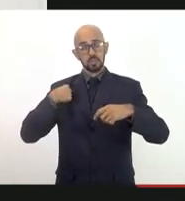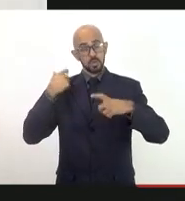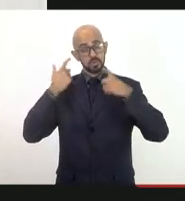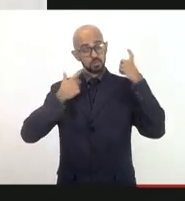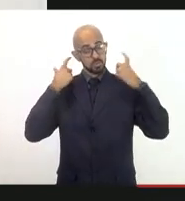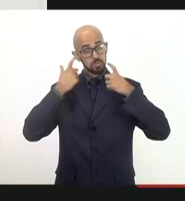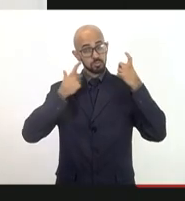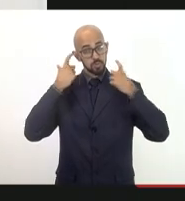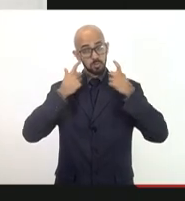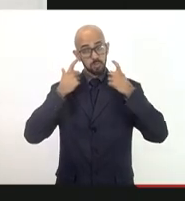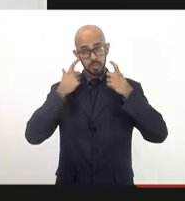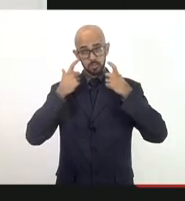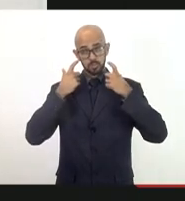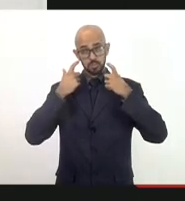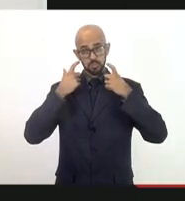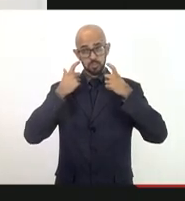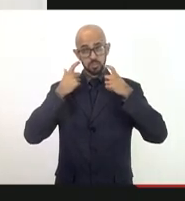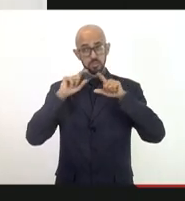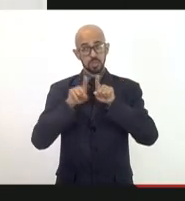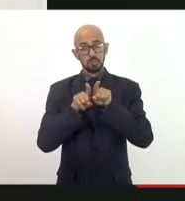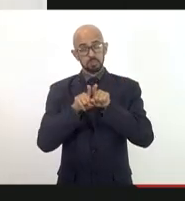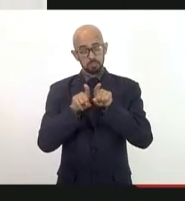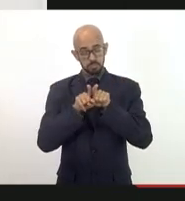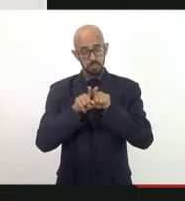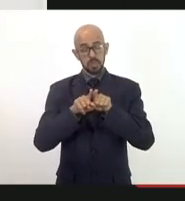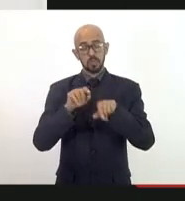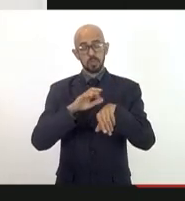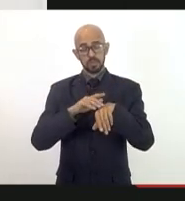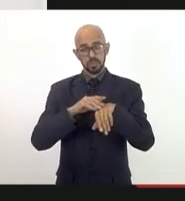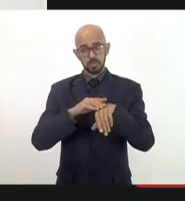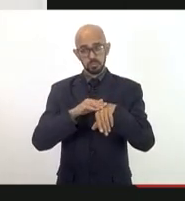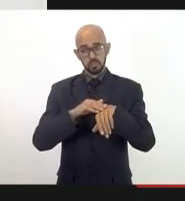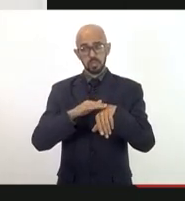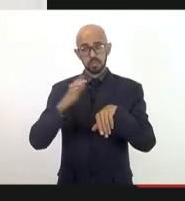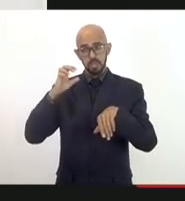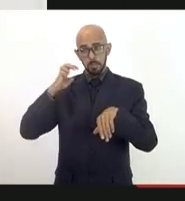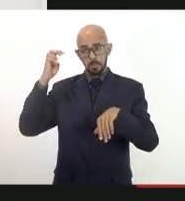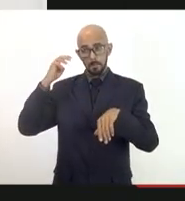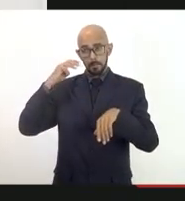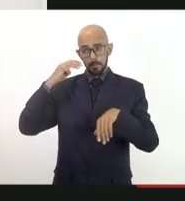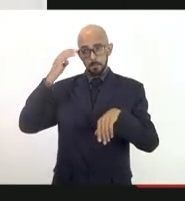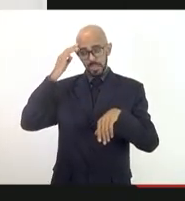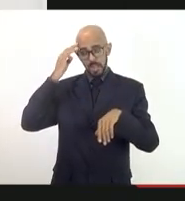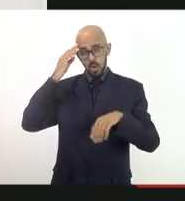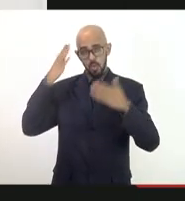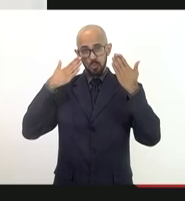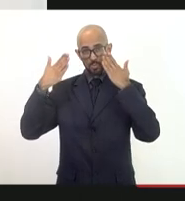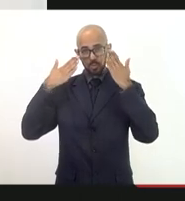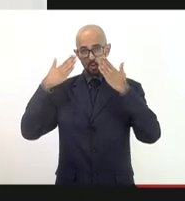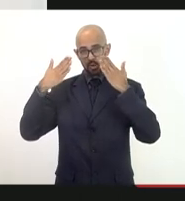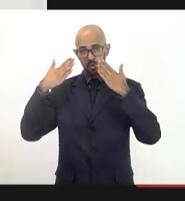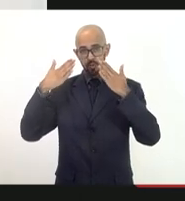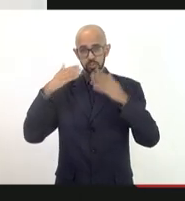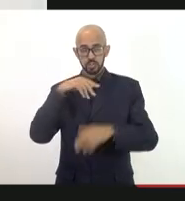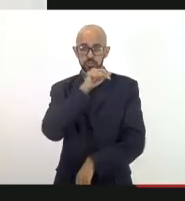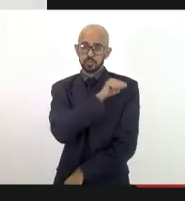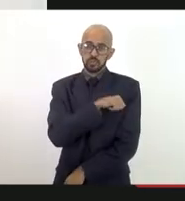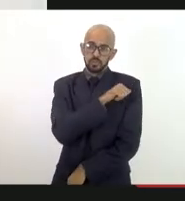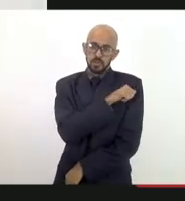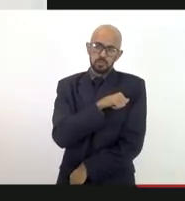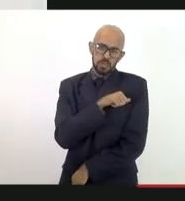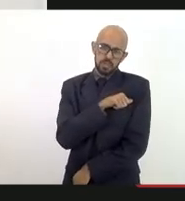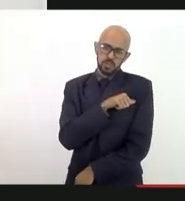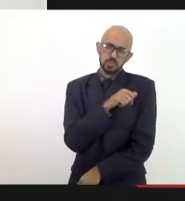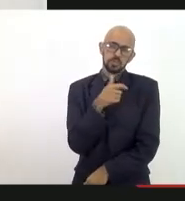da área de saúde, inclusive a saúde mental dos profissionais da área de saúde, mas nós sabemos que não são poucos os relatos, e nos chegam muitos relatos